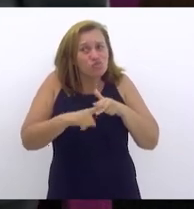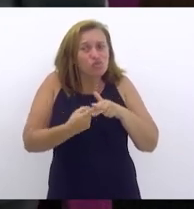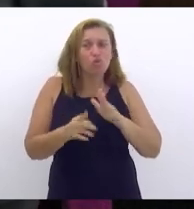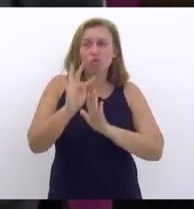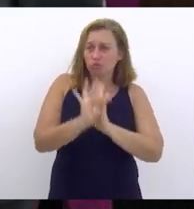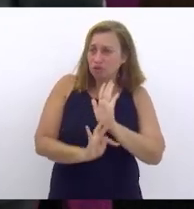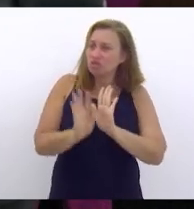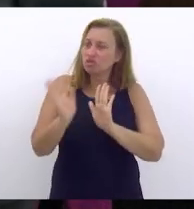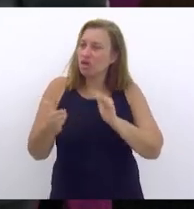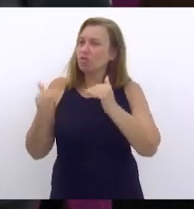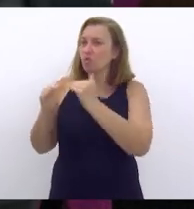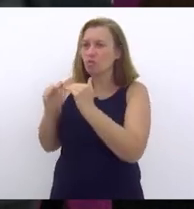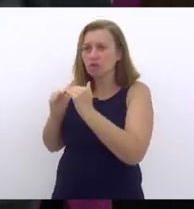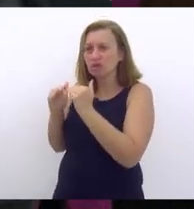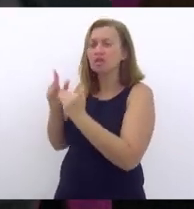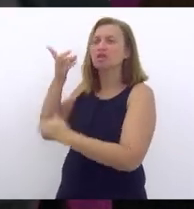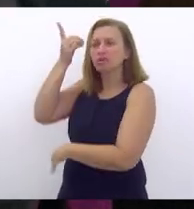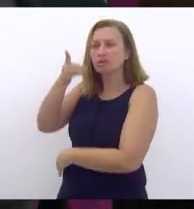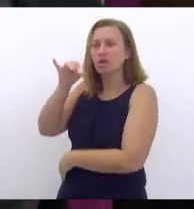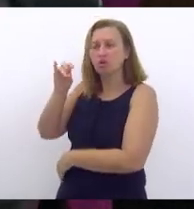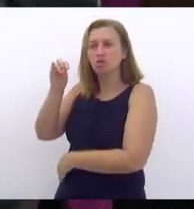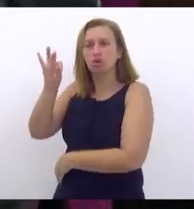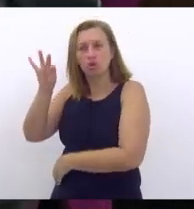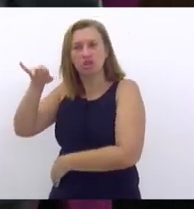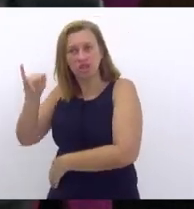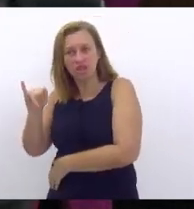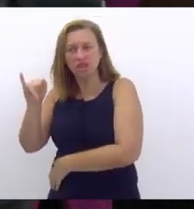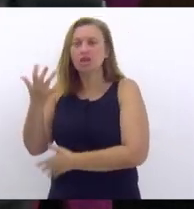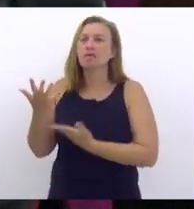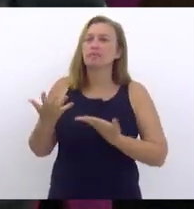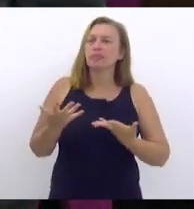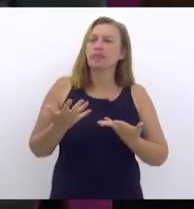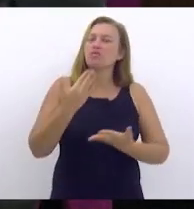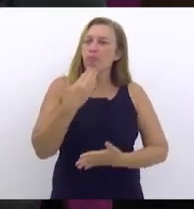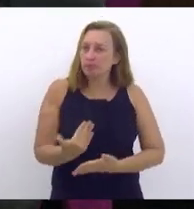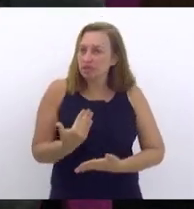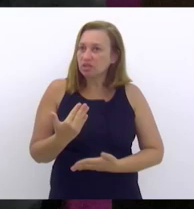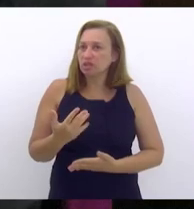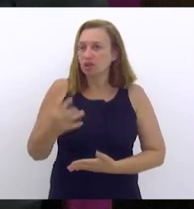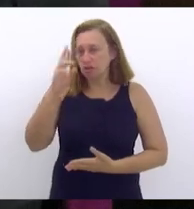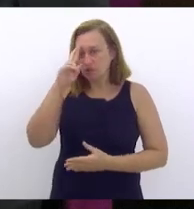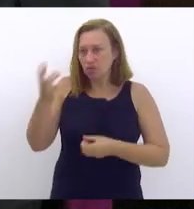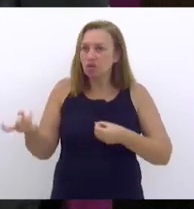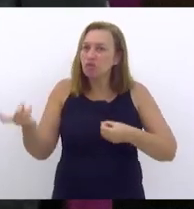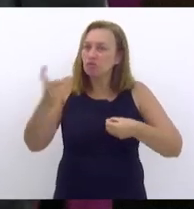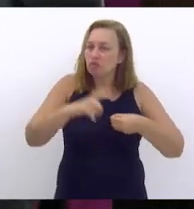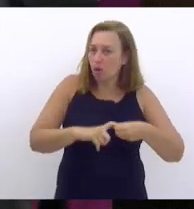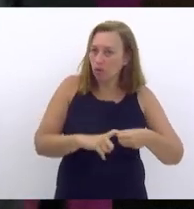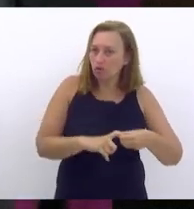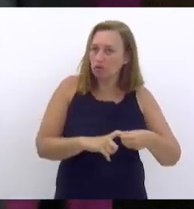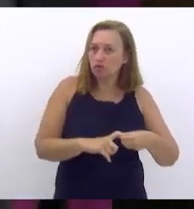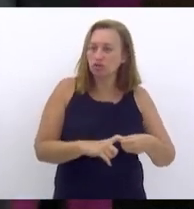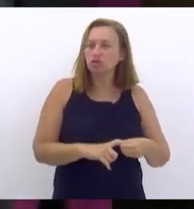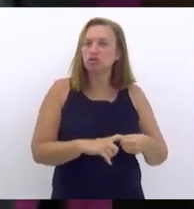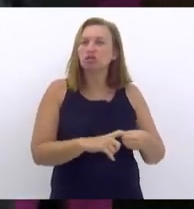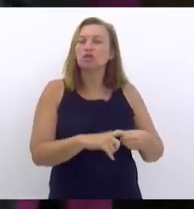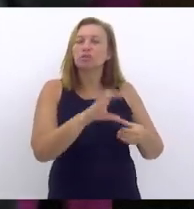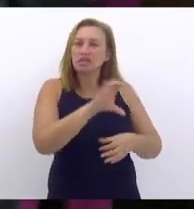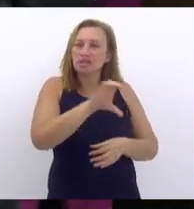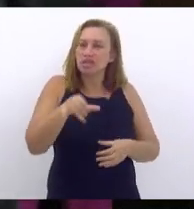texto, que já foi acordado aqui com o deputado Otone. E vou pedir a Vossa Excelência que remeta novamente o processo para a